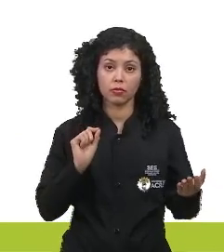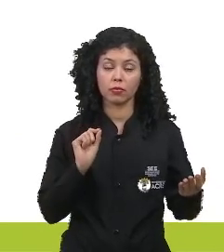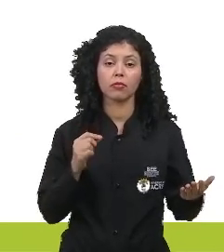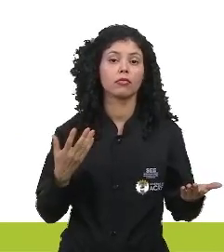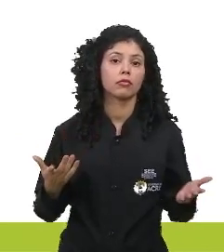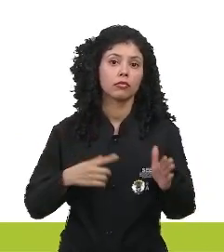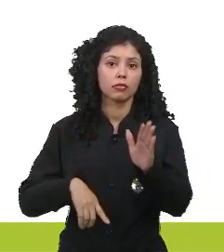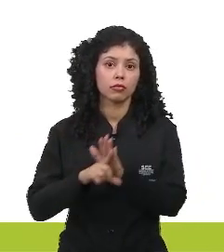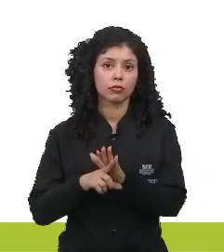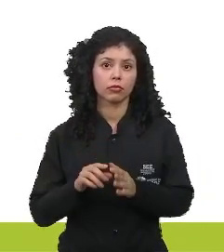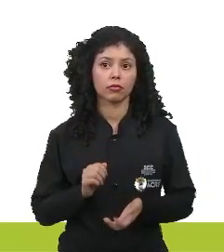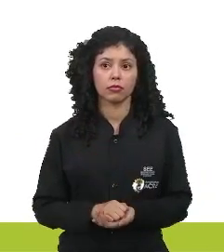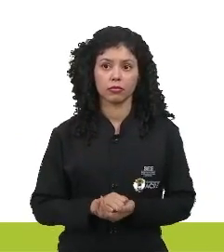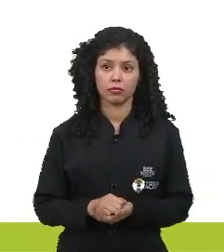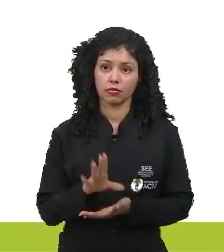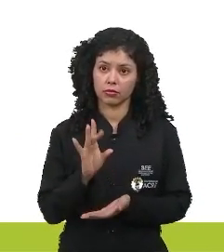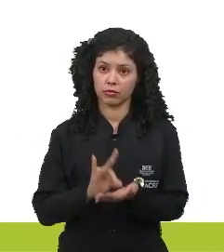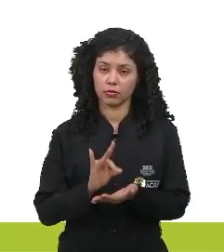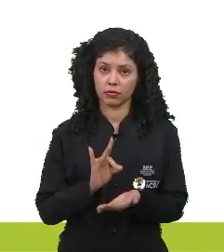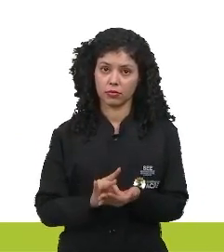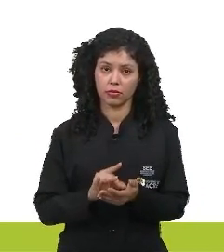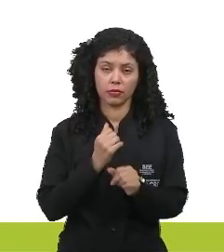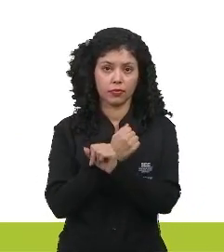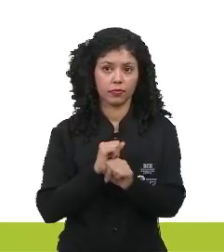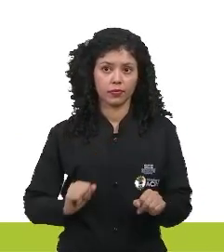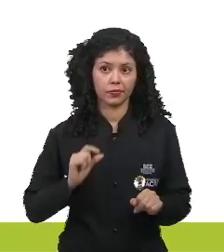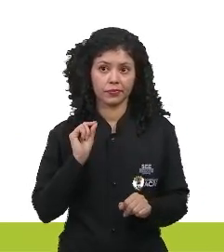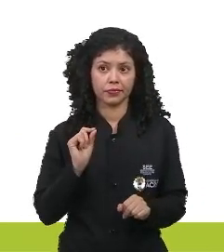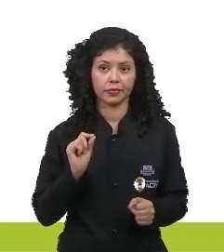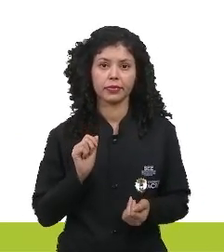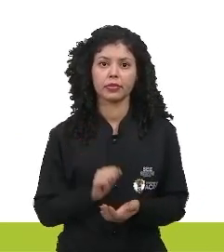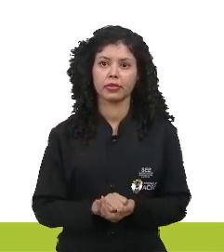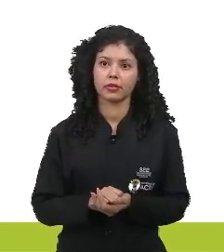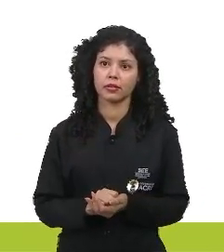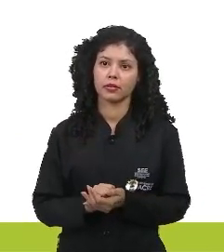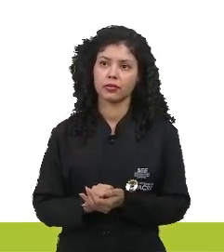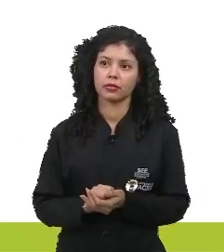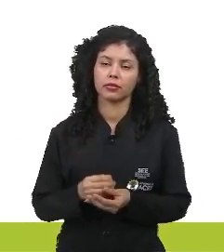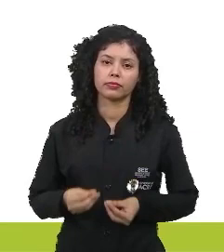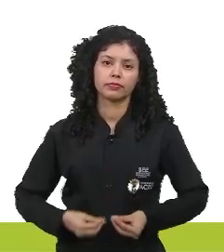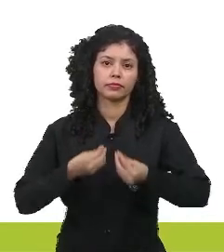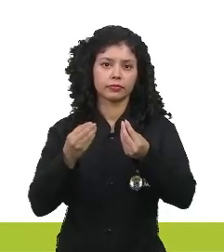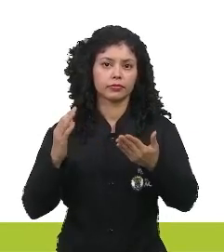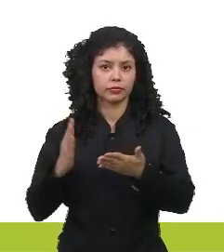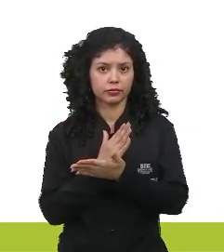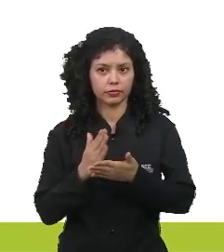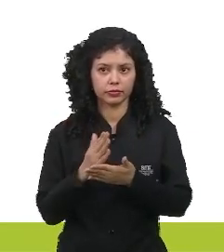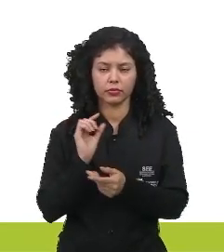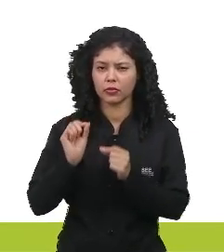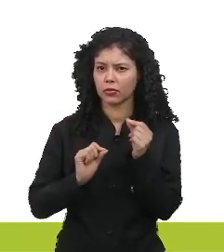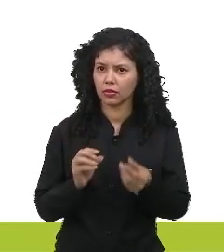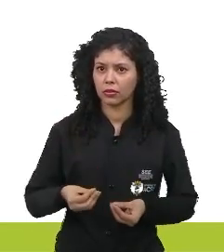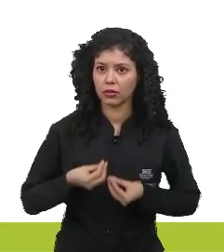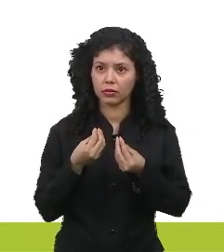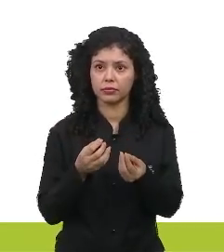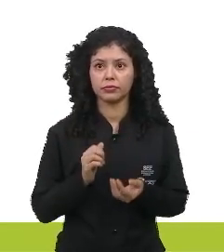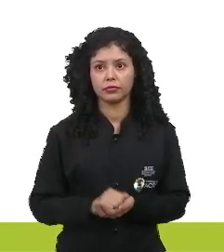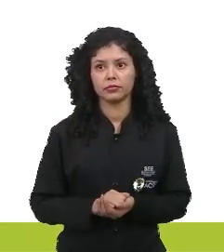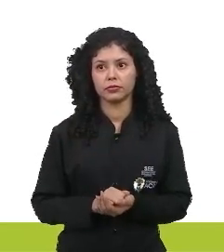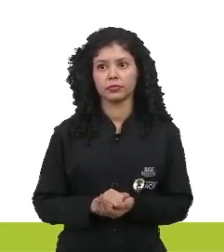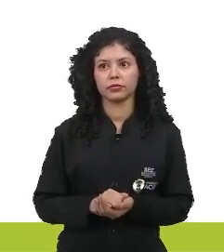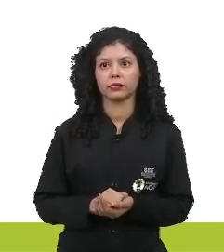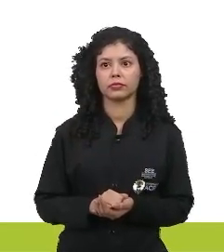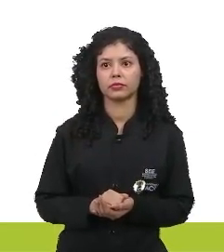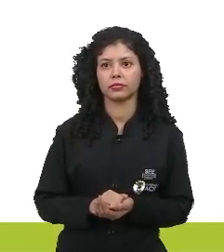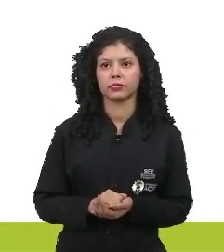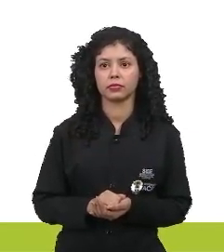lei? Essa lei, na verdade, os escravocratas estavam cedendo algo. O que eles estavam cedendo?